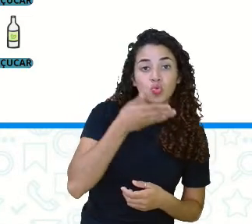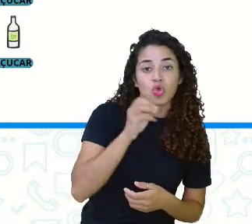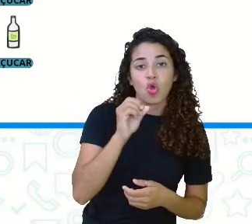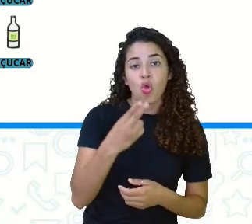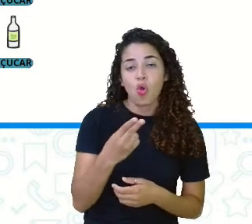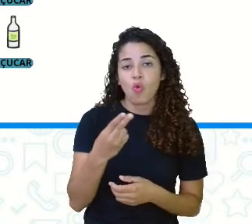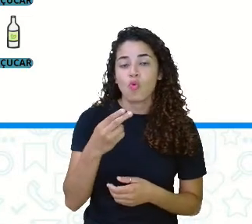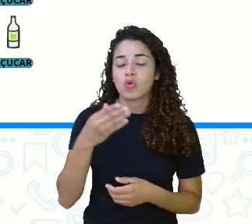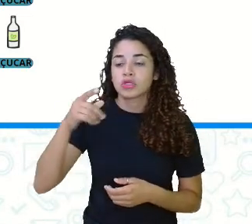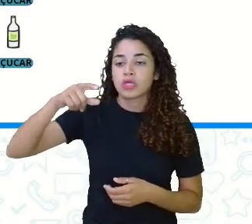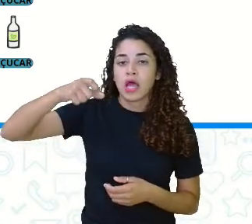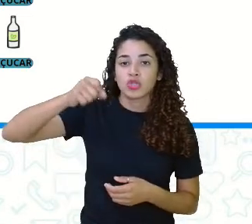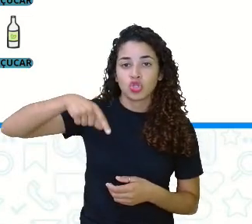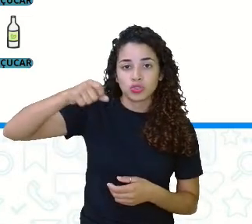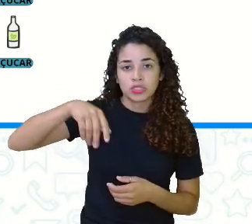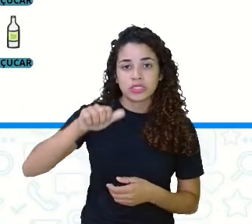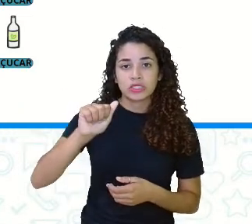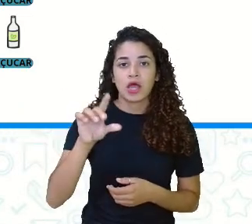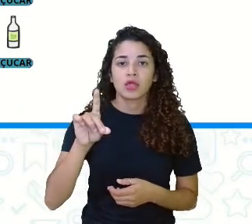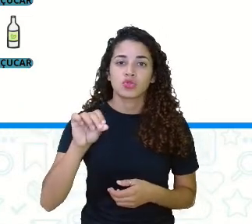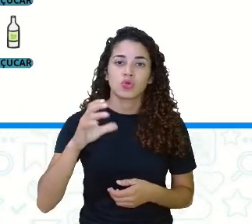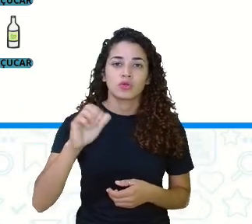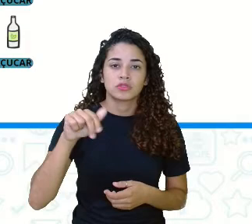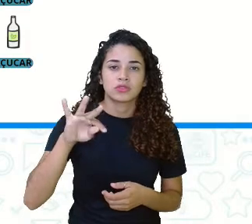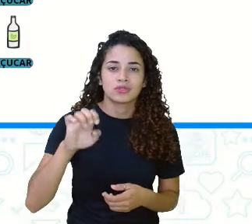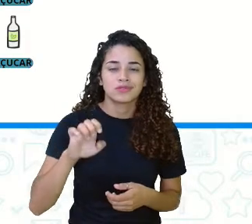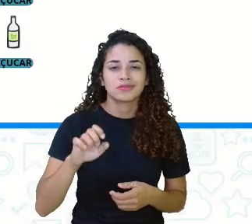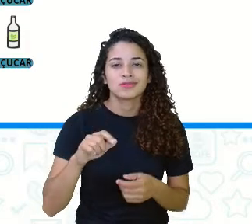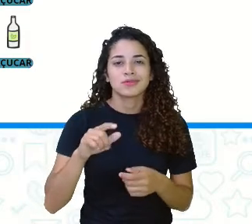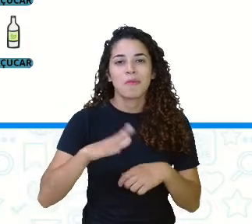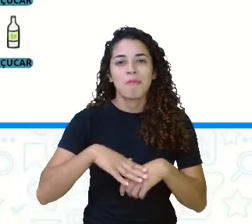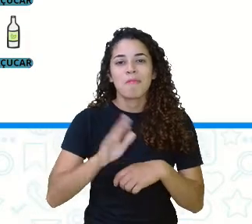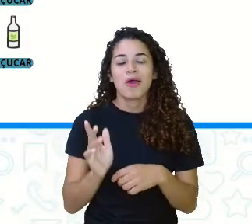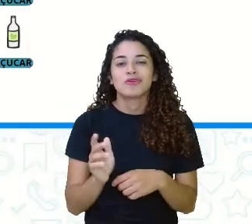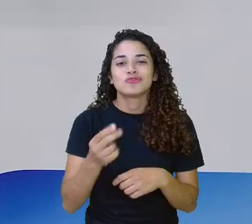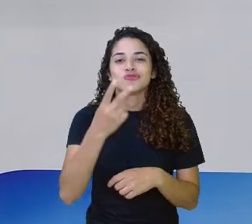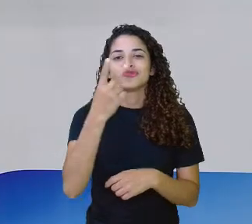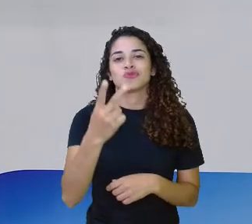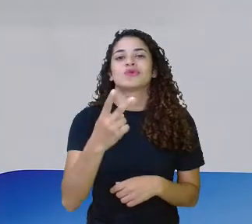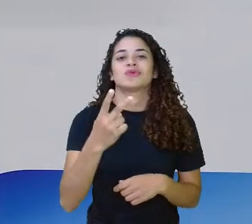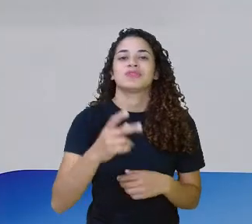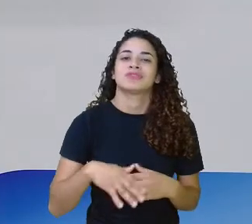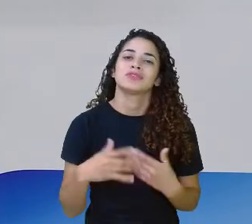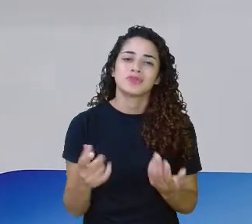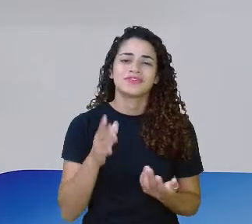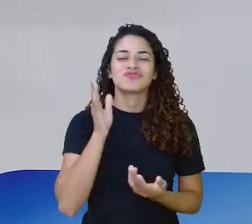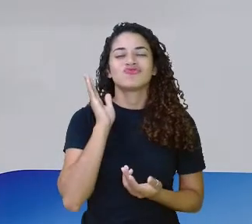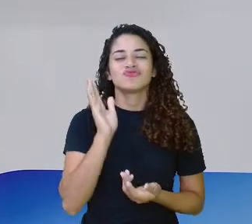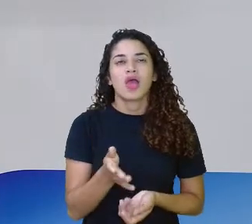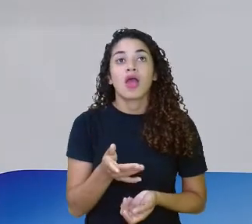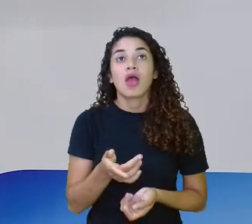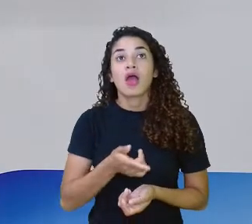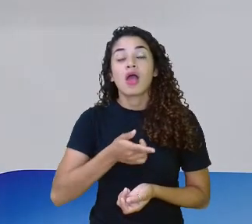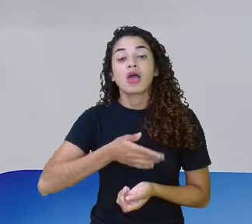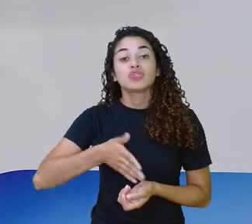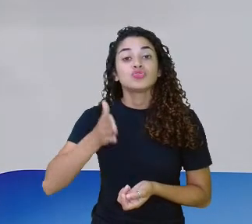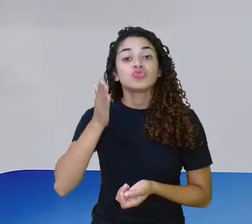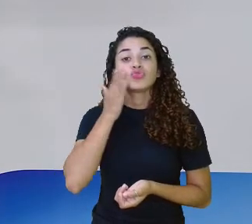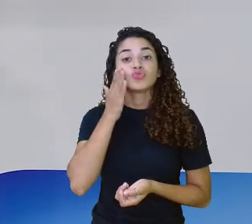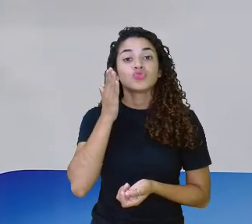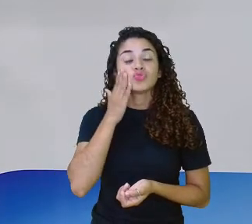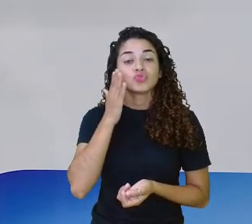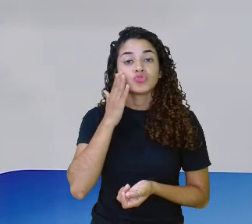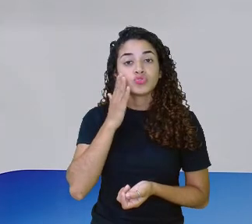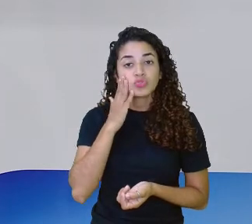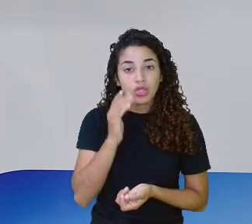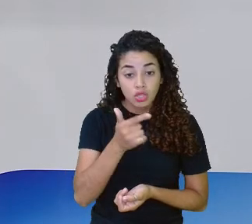São quantas possibilidades? Mais 2. Então, você que é do 5º ano já se ligou que são aquelas